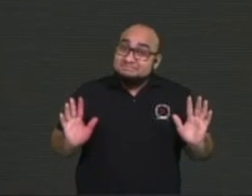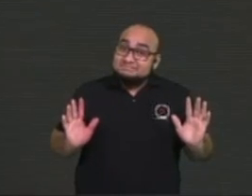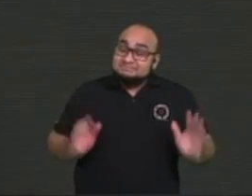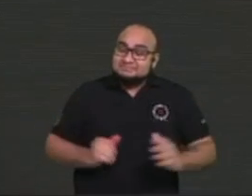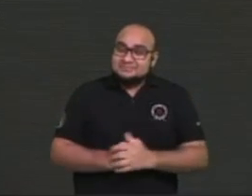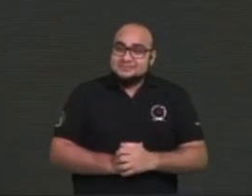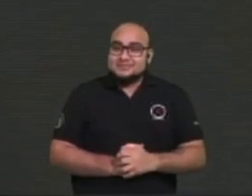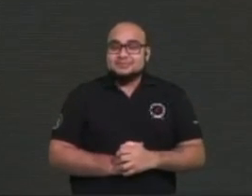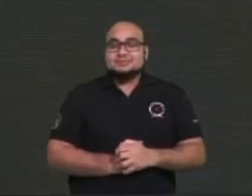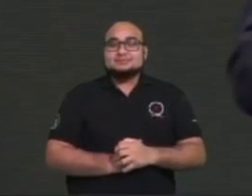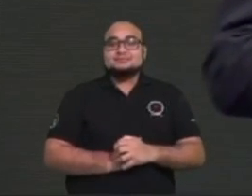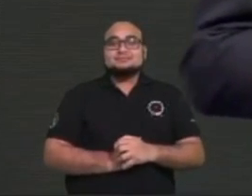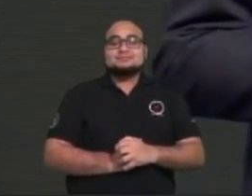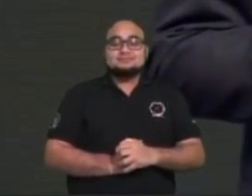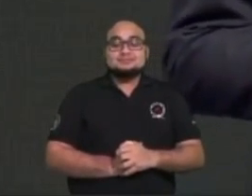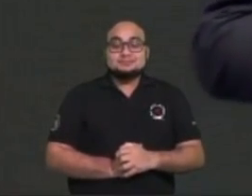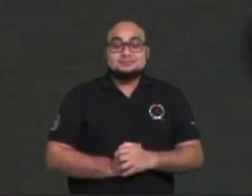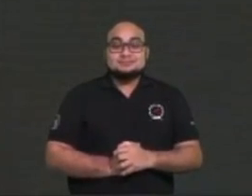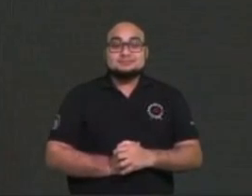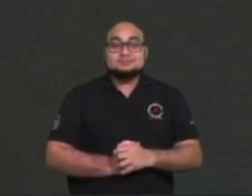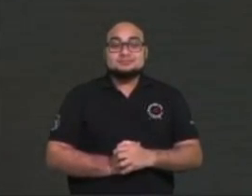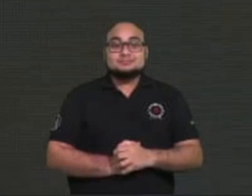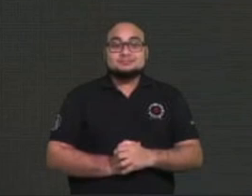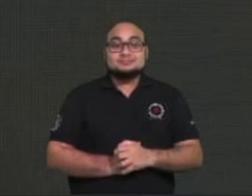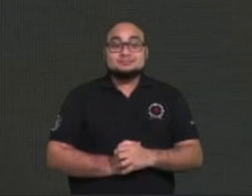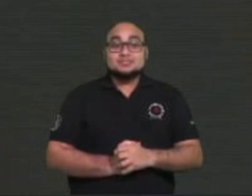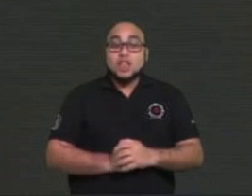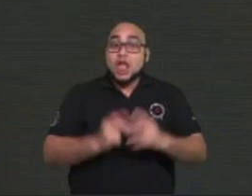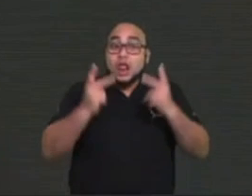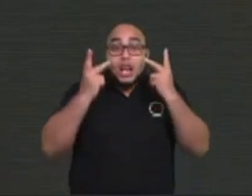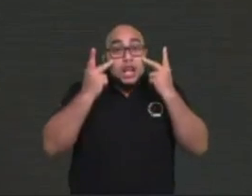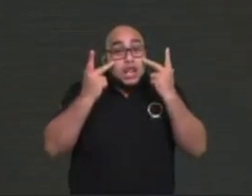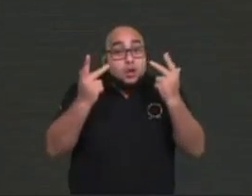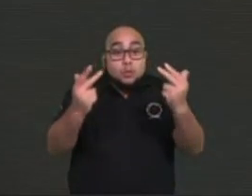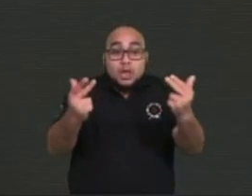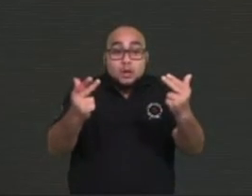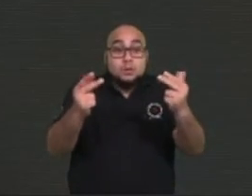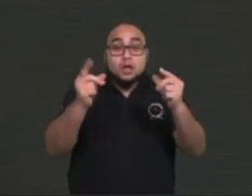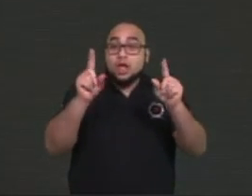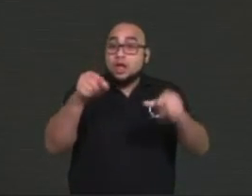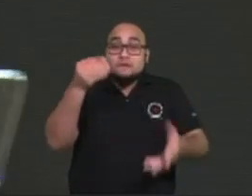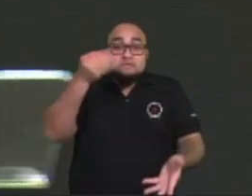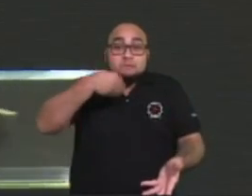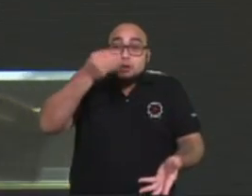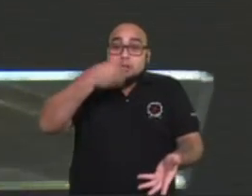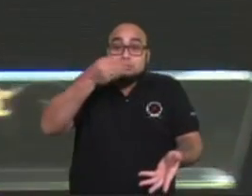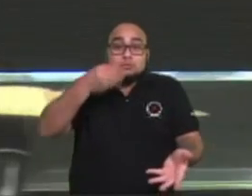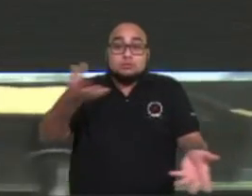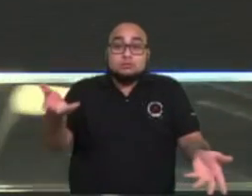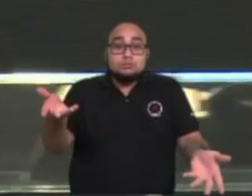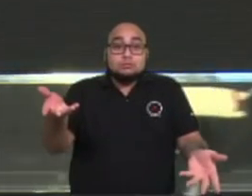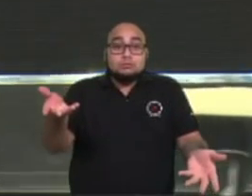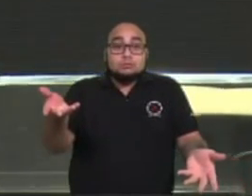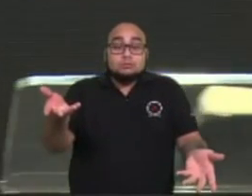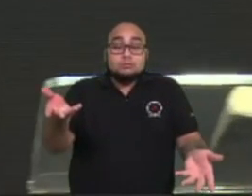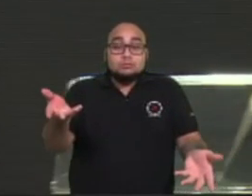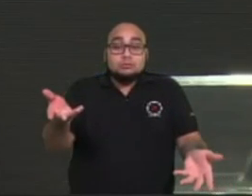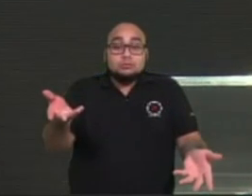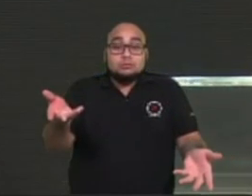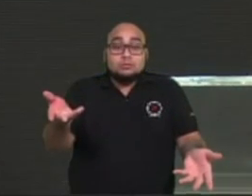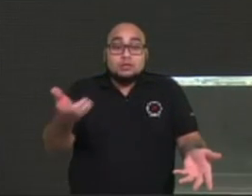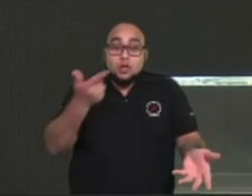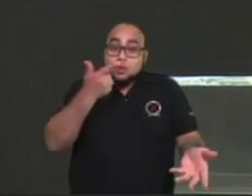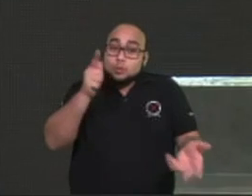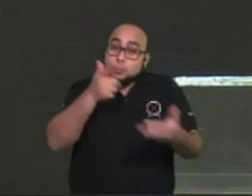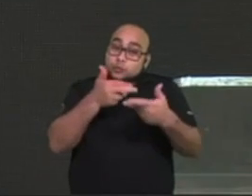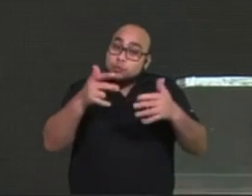de idade naquilo que a Bíblia não da natureza humana fraca e agora deixa eu dizer uma outra